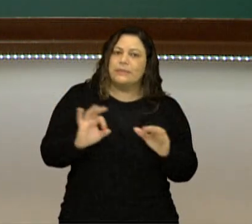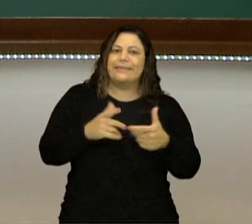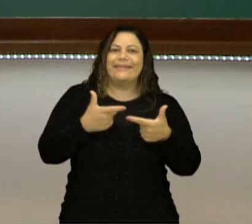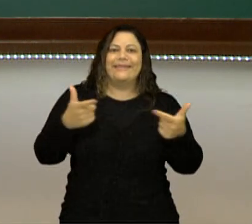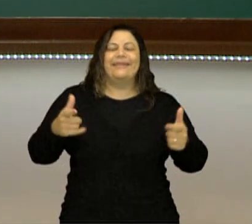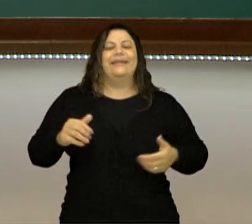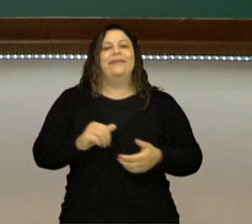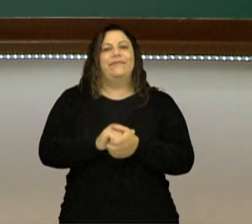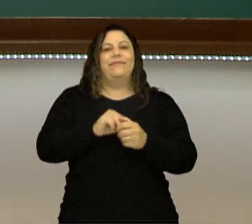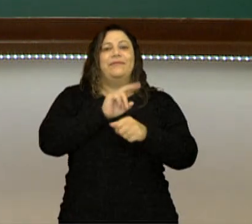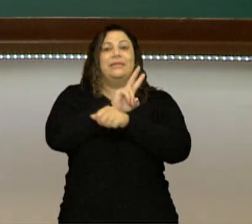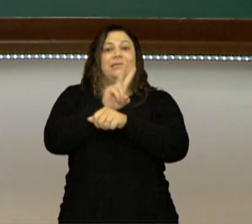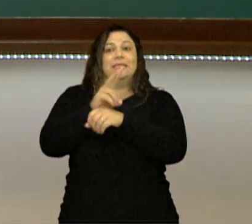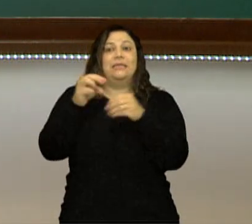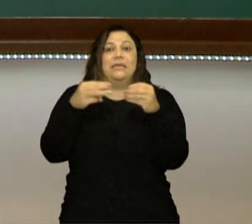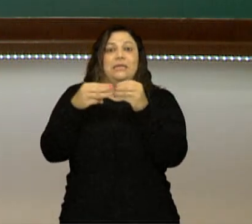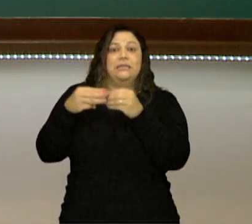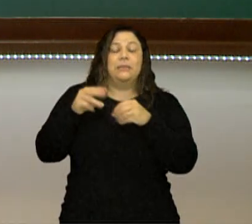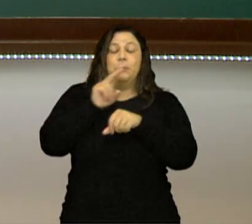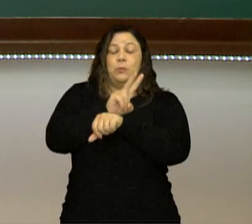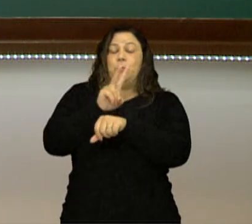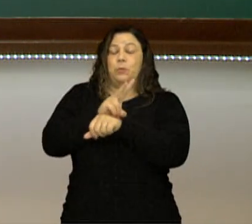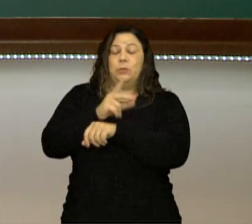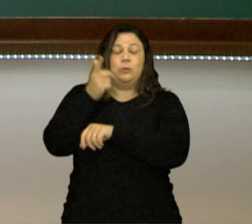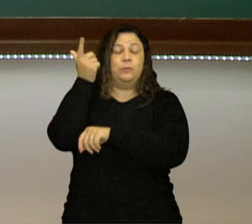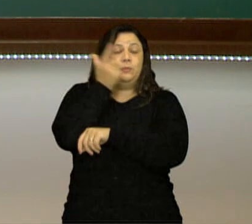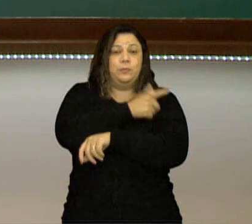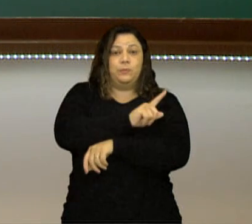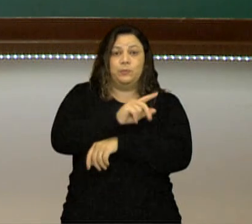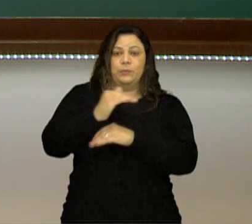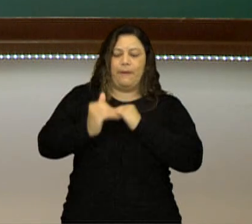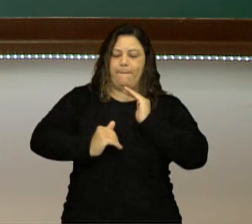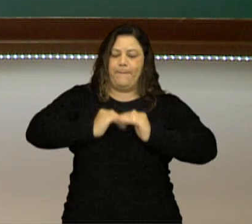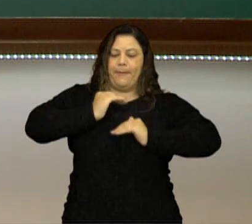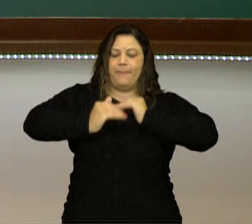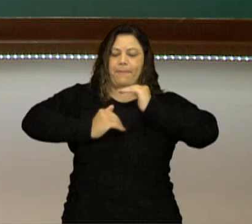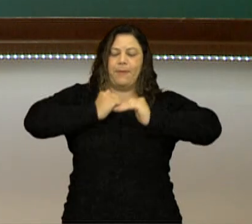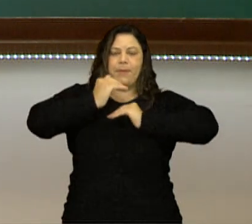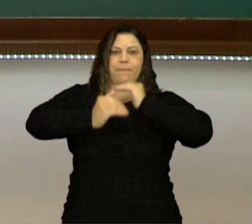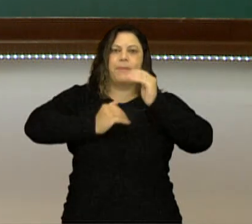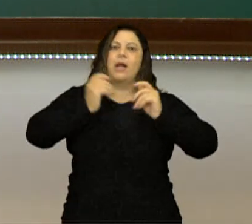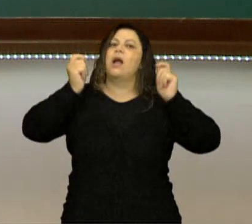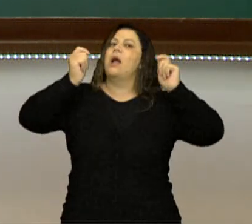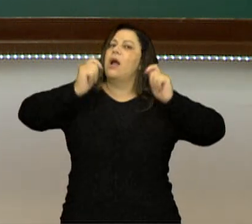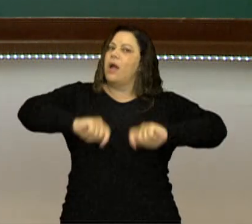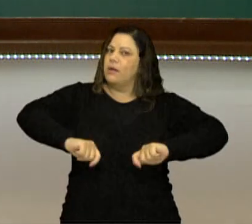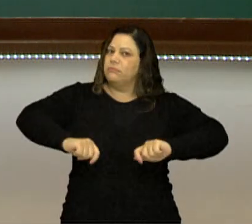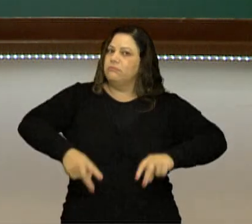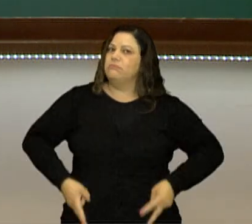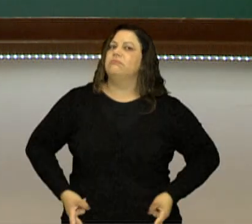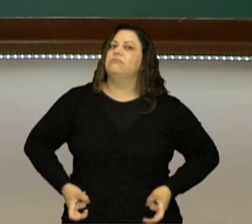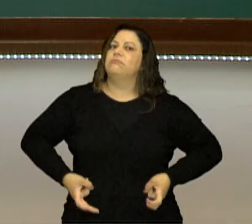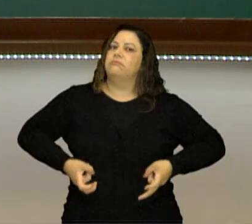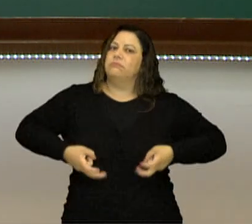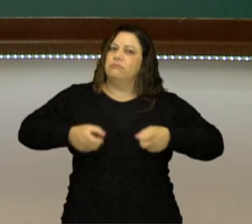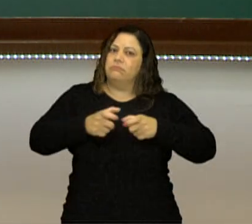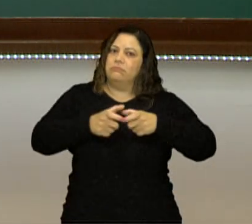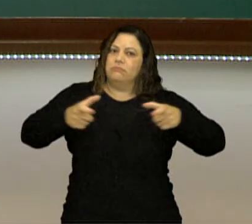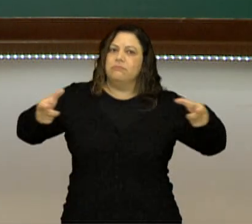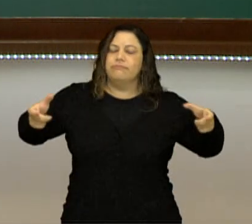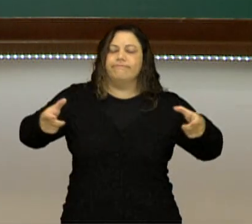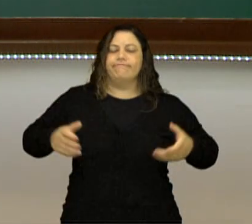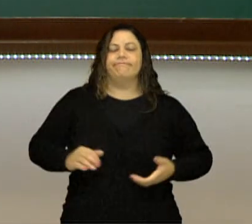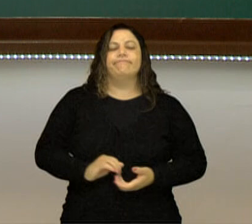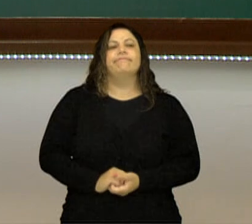as células de defesa também não conseguiram conter o avanço delas. Aí que desenvolve-se o que a gente considera como câncer.